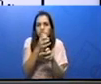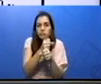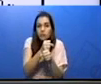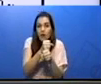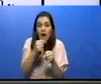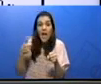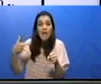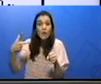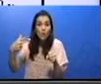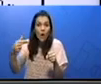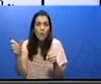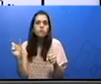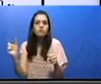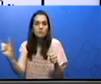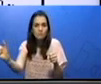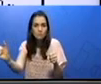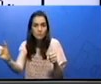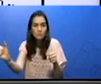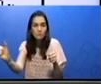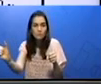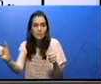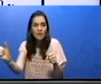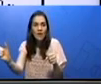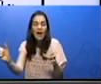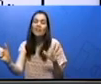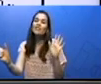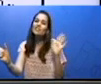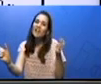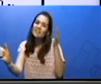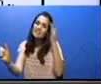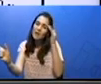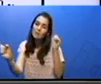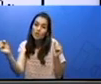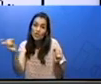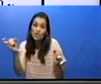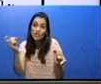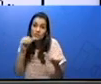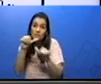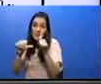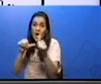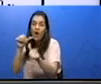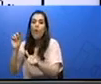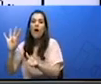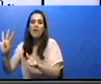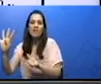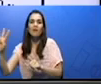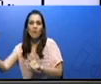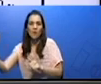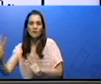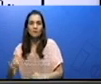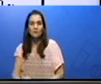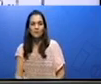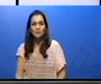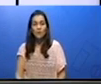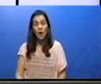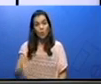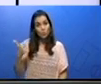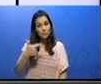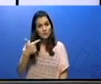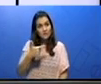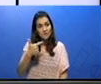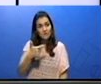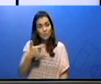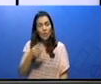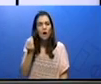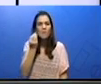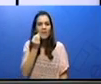igual ao produto, nós conseguimos obter o produto, que é 44 gramas. Agora, no segundo experimento,